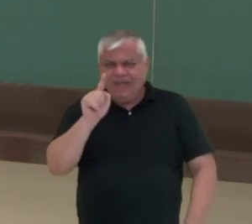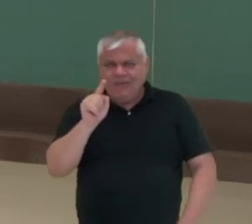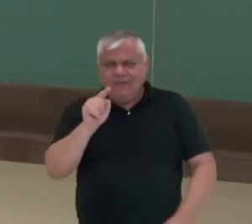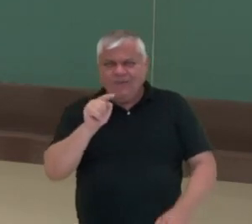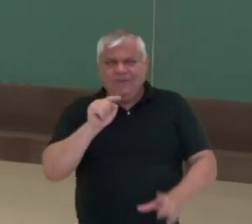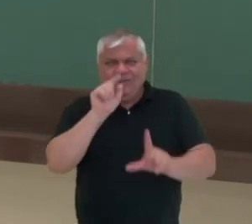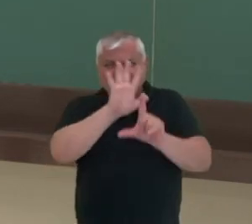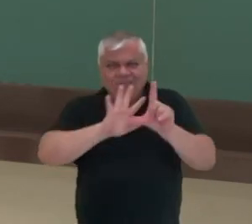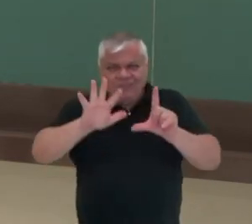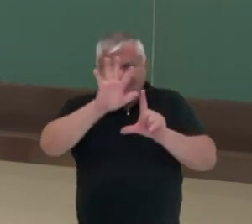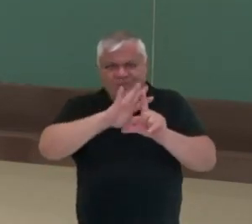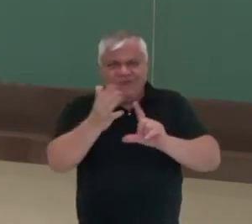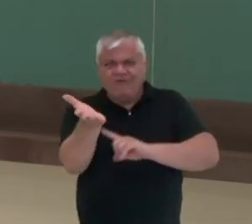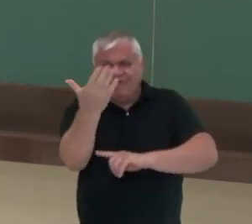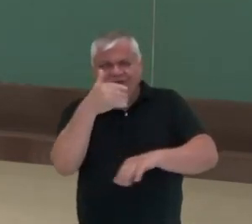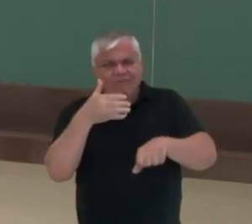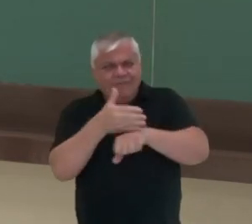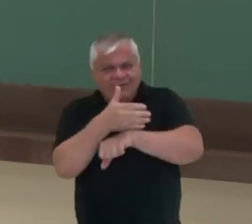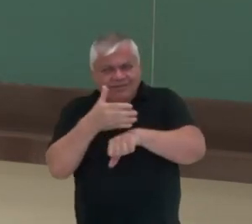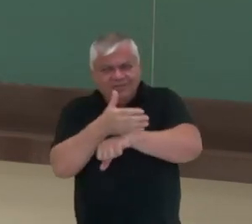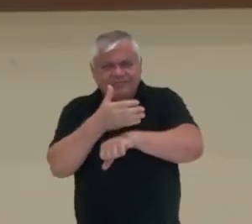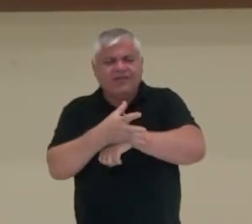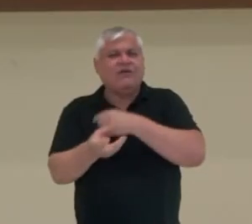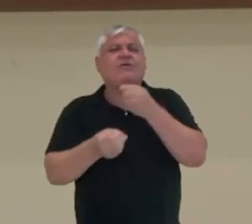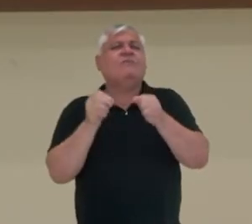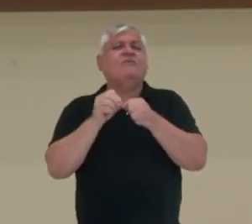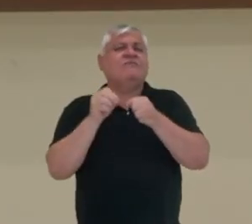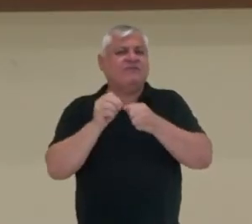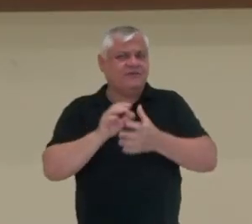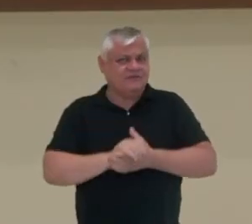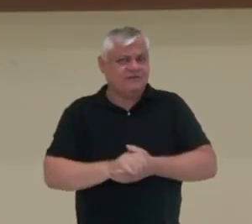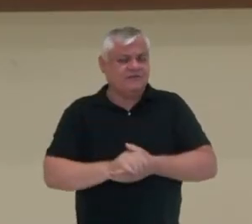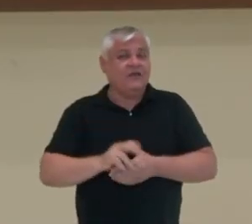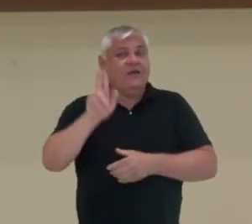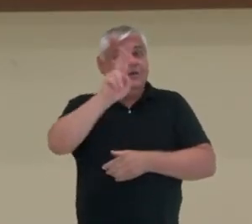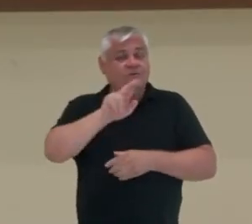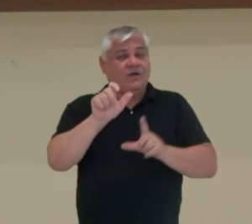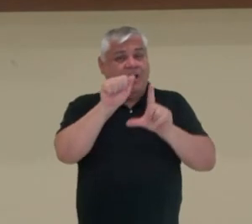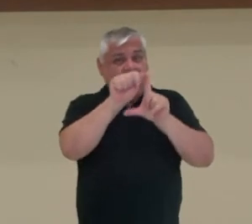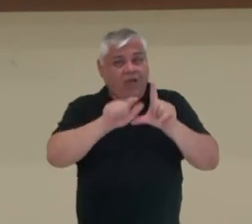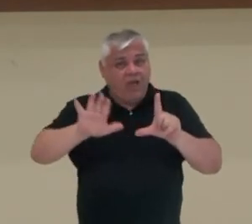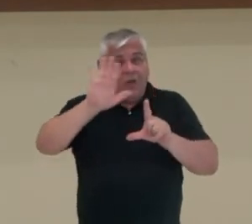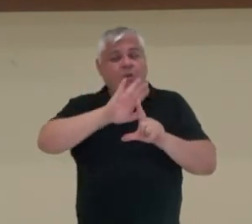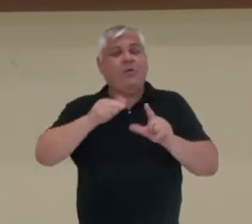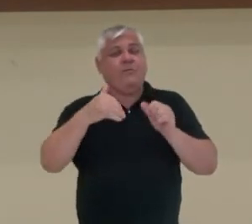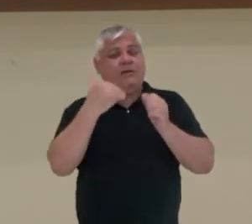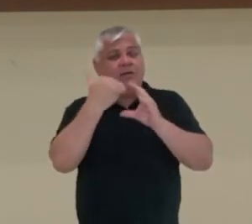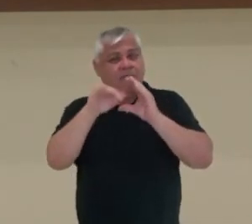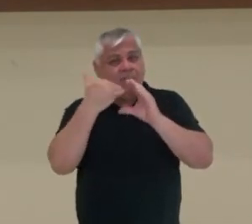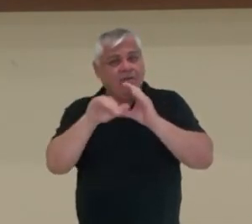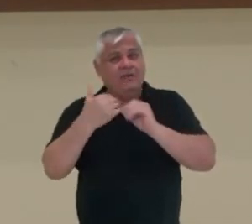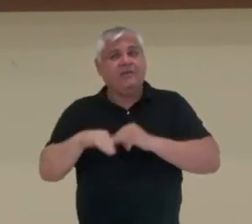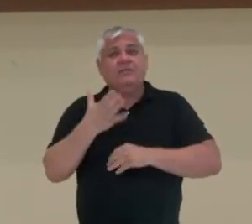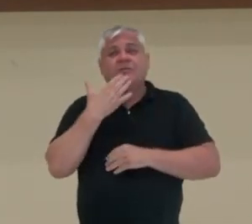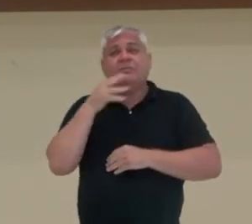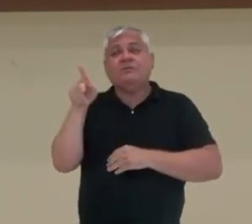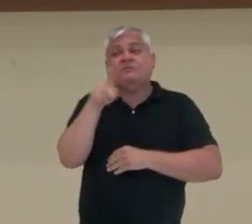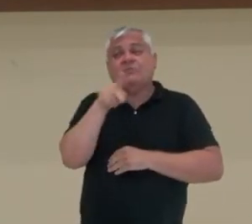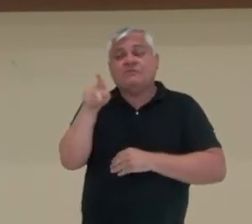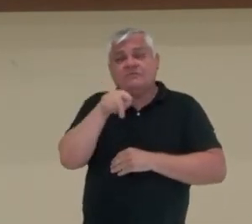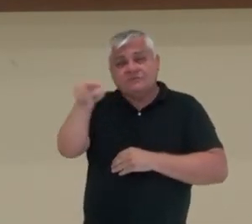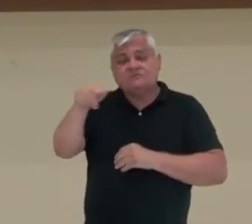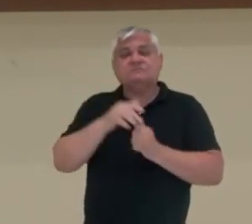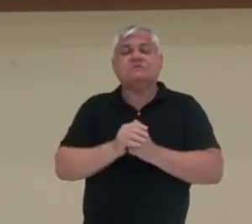perca tempo. E como que você faz para acessar o Matific? Utiliza o seu arroba escola. E não esqueça de pedir para o seu professor,